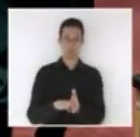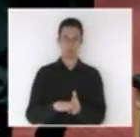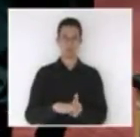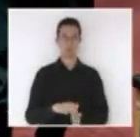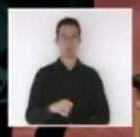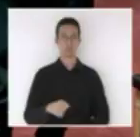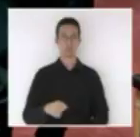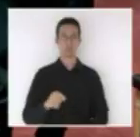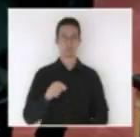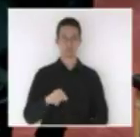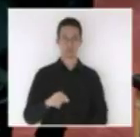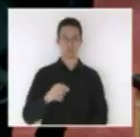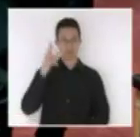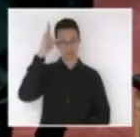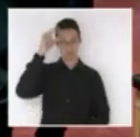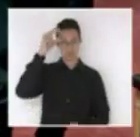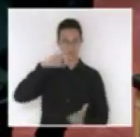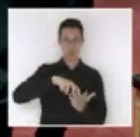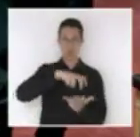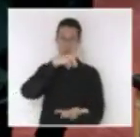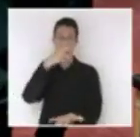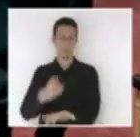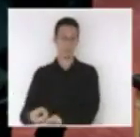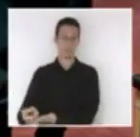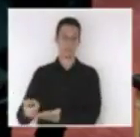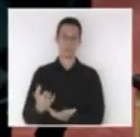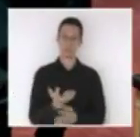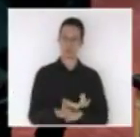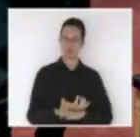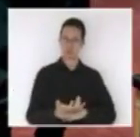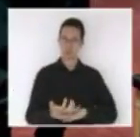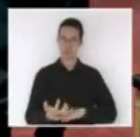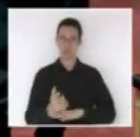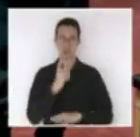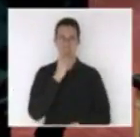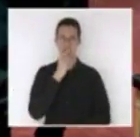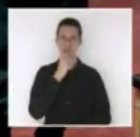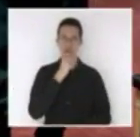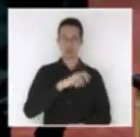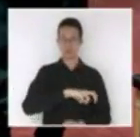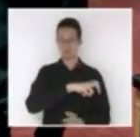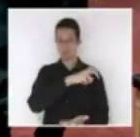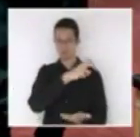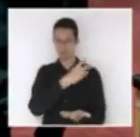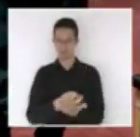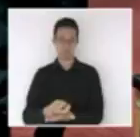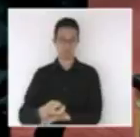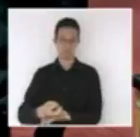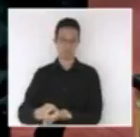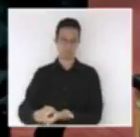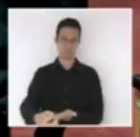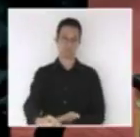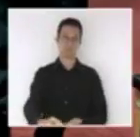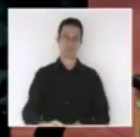escorregou porque a grama era molhada, e de pata levantada na resbalada que vinha,